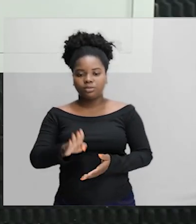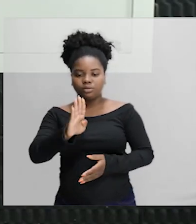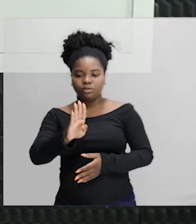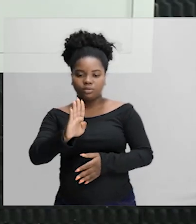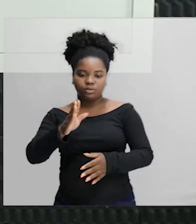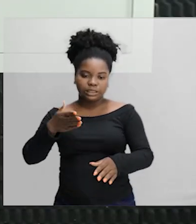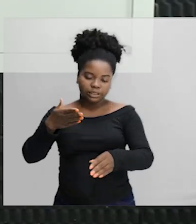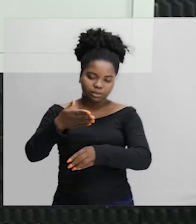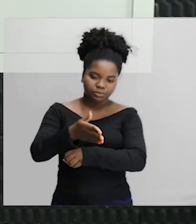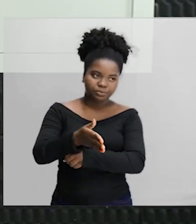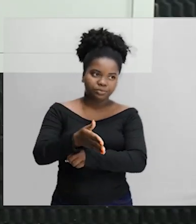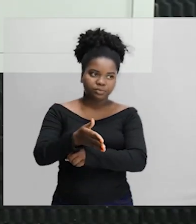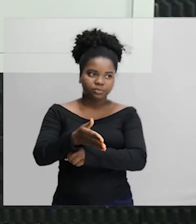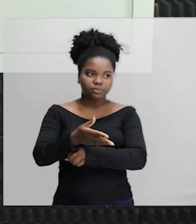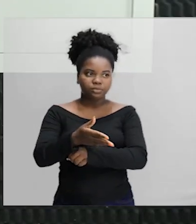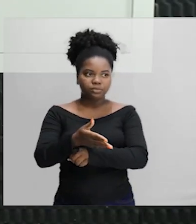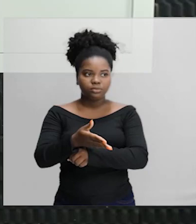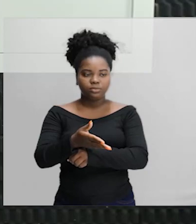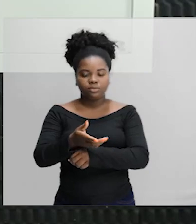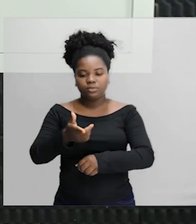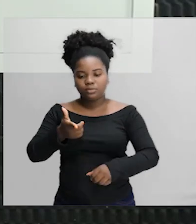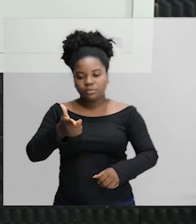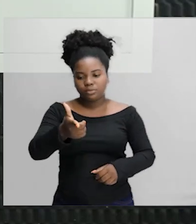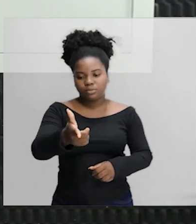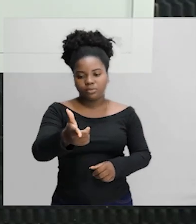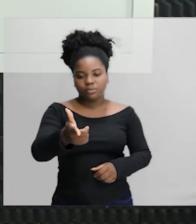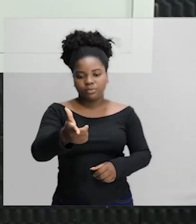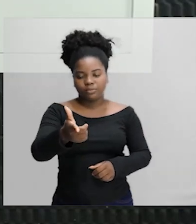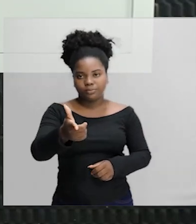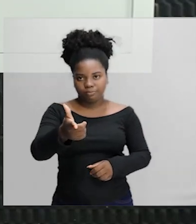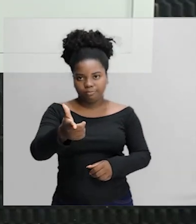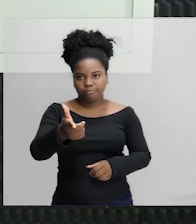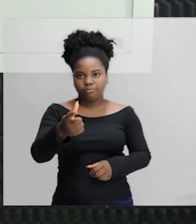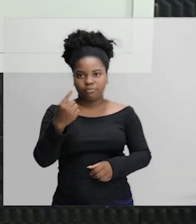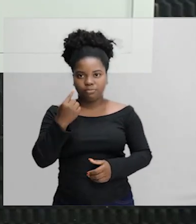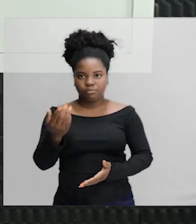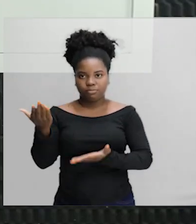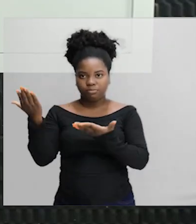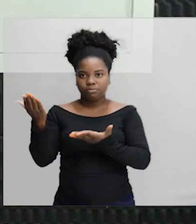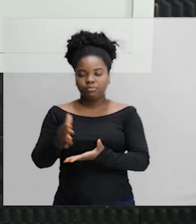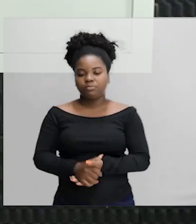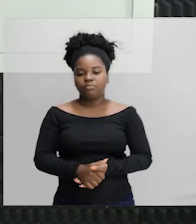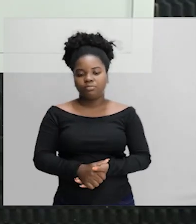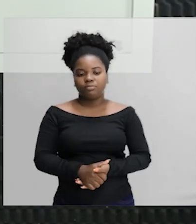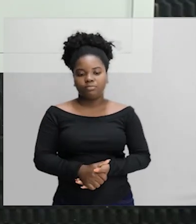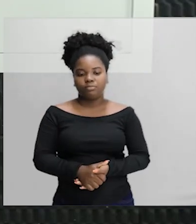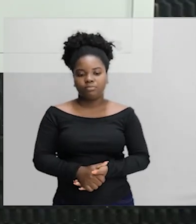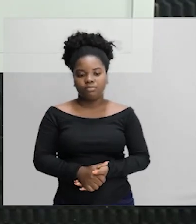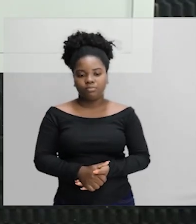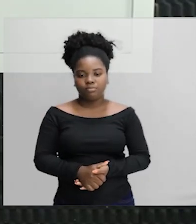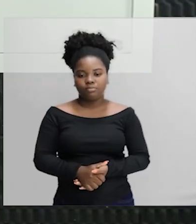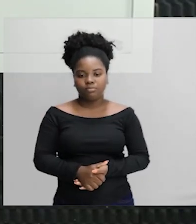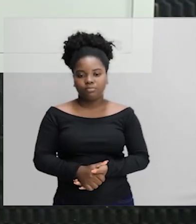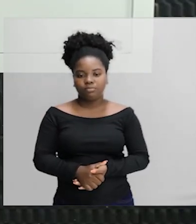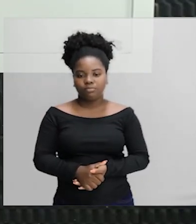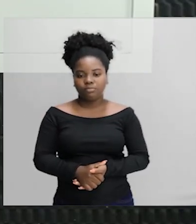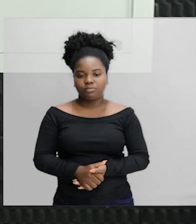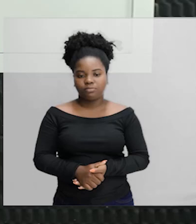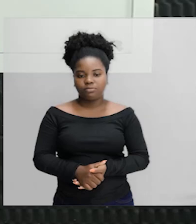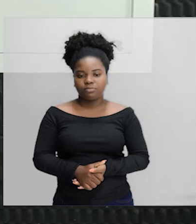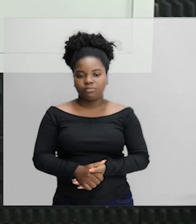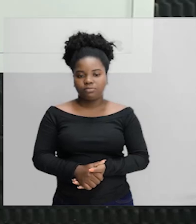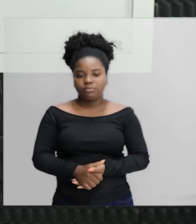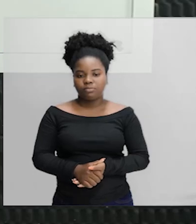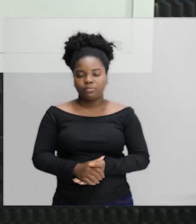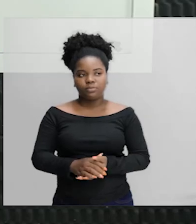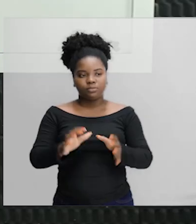no plano, a corrente apontando neste sentido, então nós temos a força para cima. Então nós vamos ter, para que essa